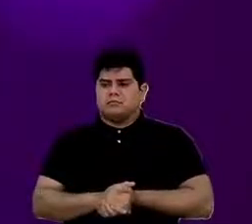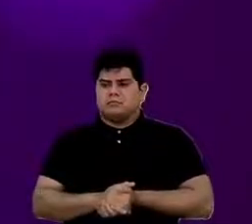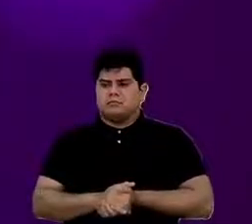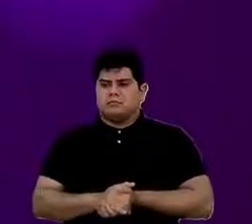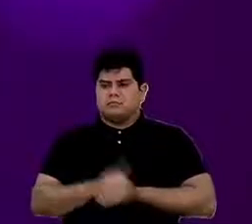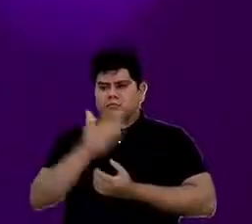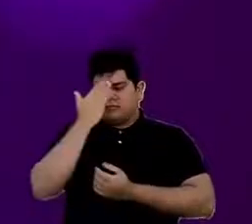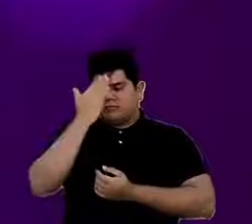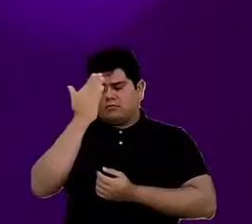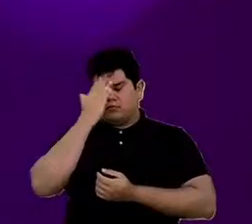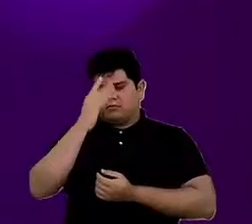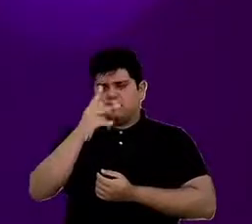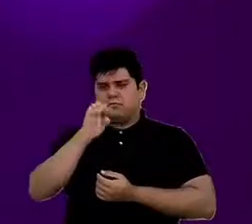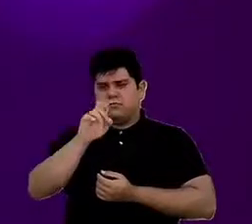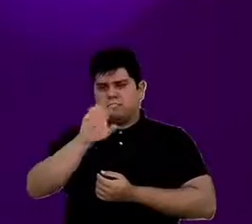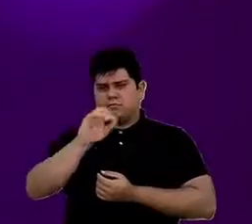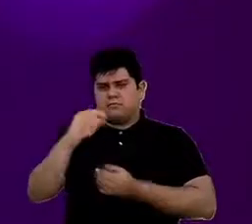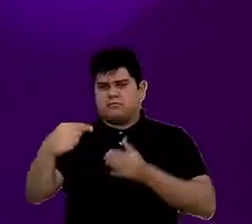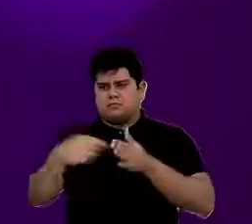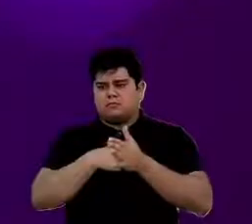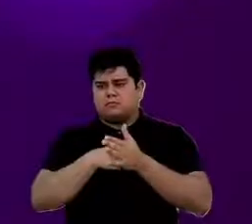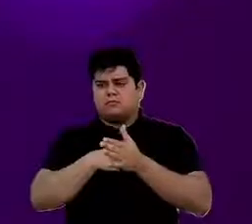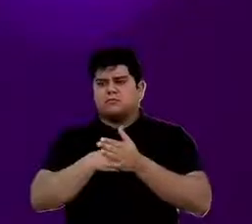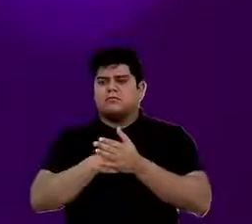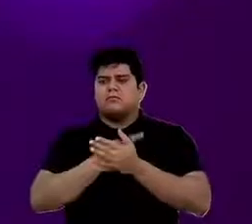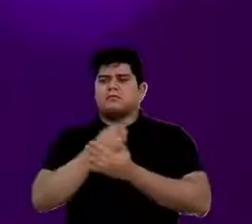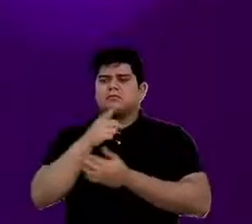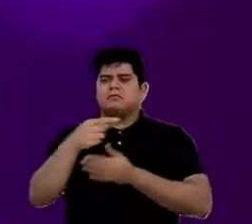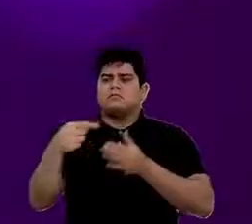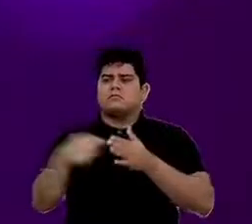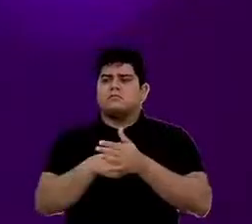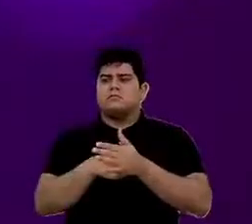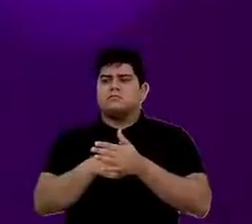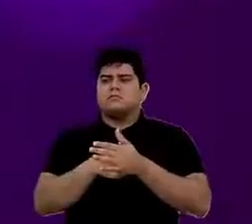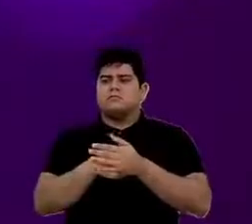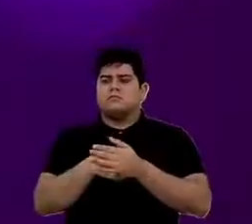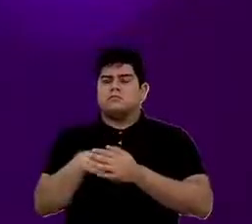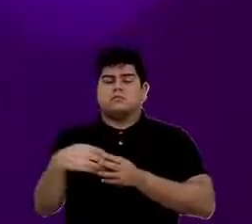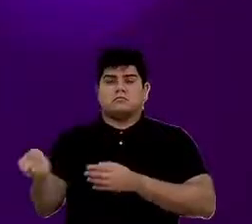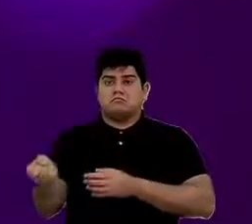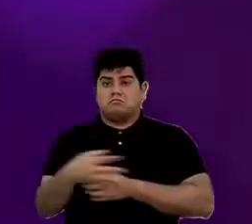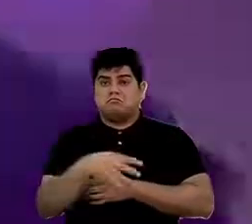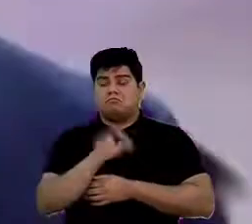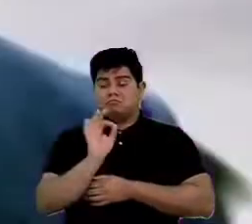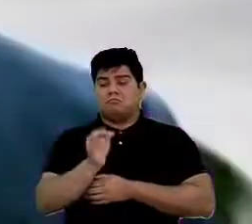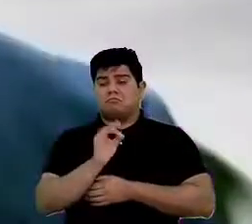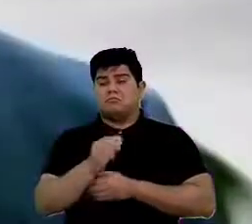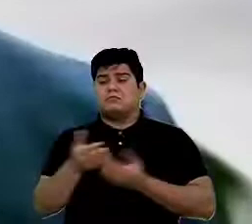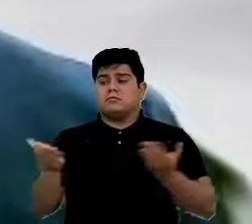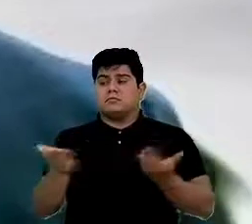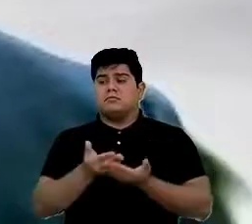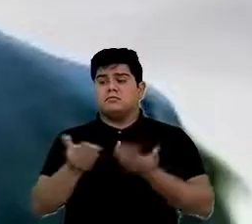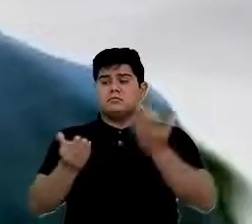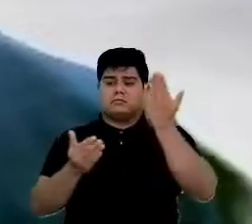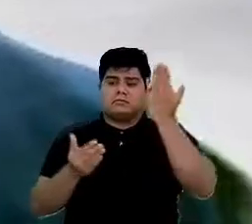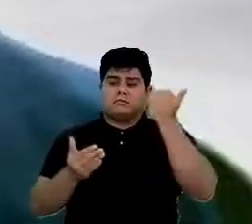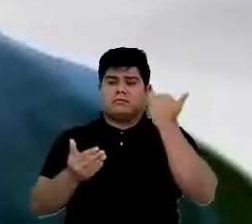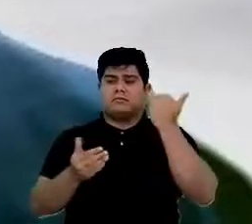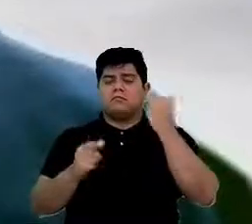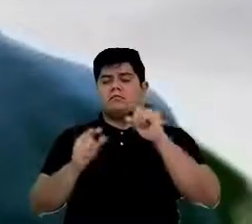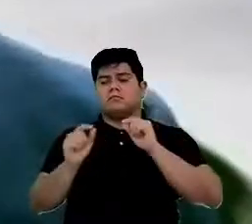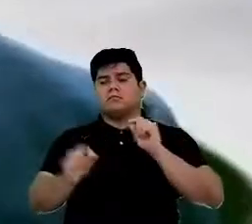Obrigado, Pedro, pela pergunta. E a sua pergunta está atualizadíssima, né? Hoje a gente sabe que